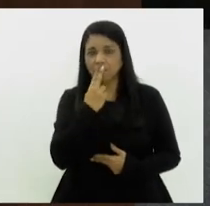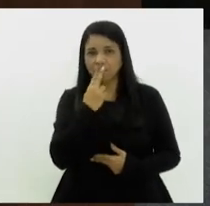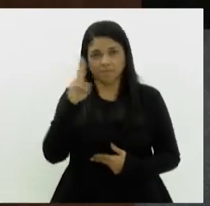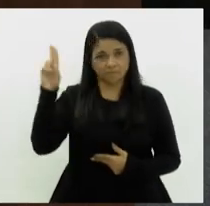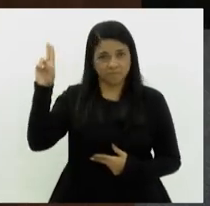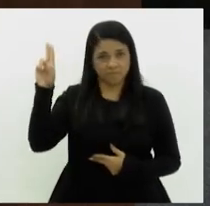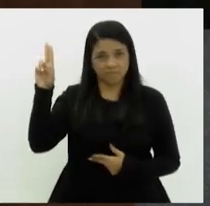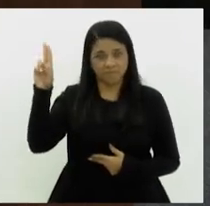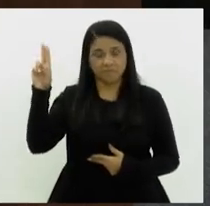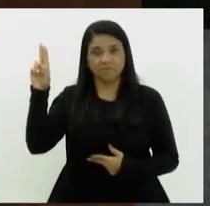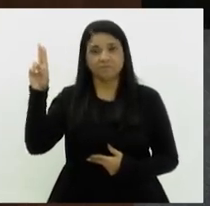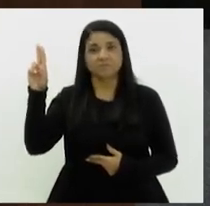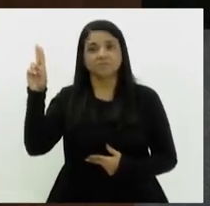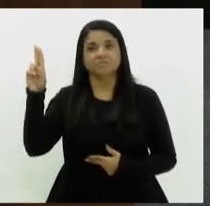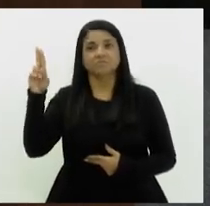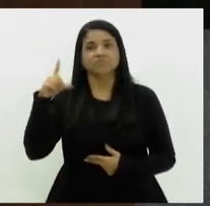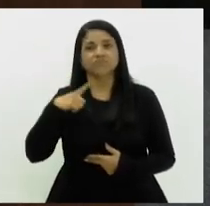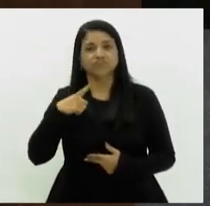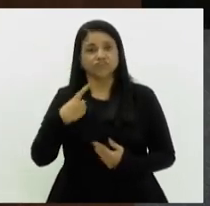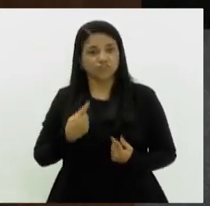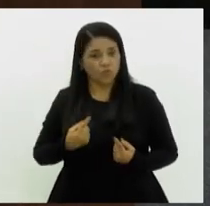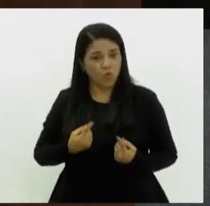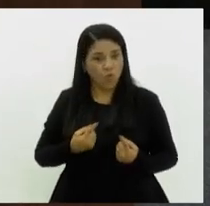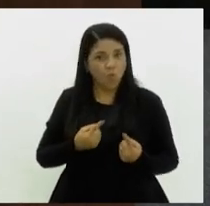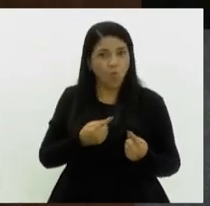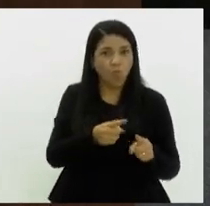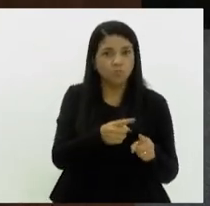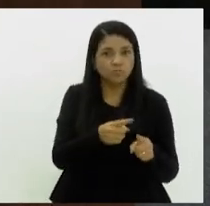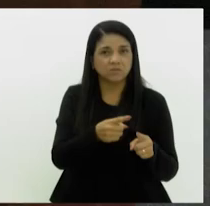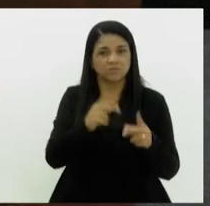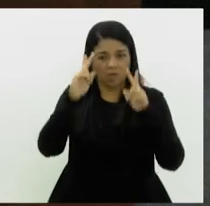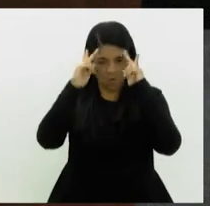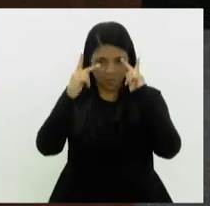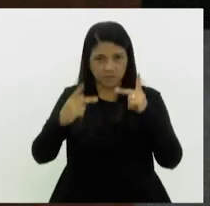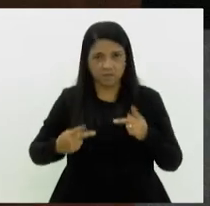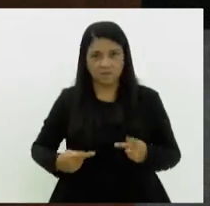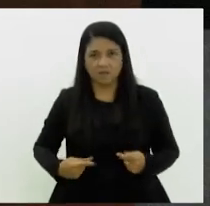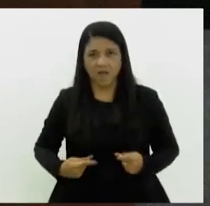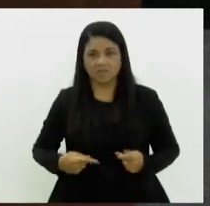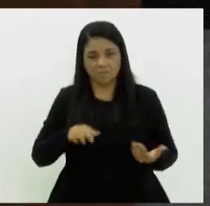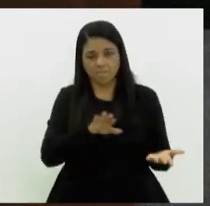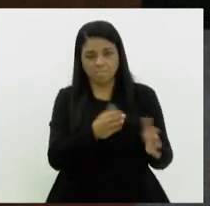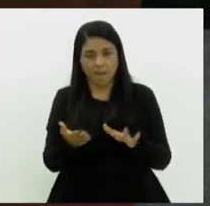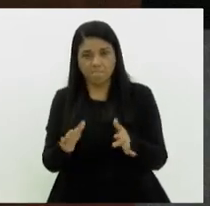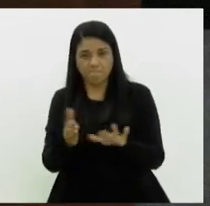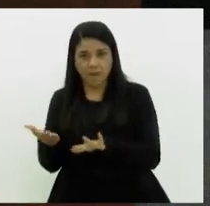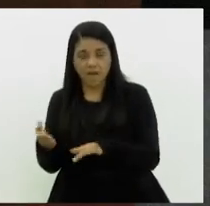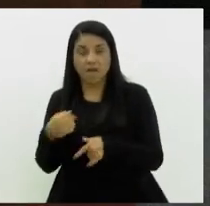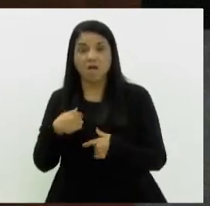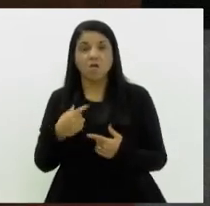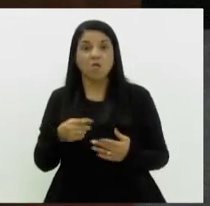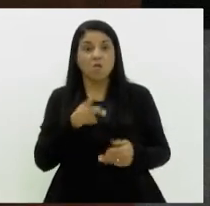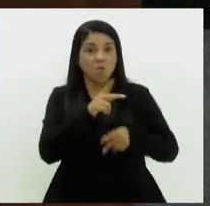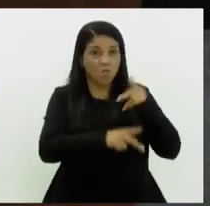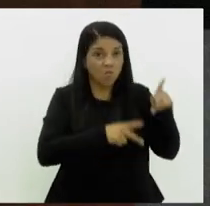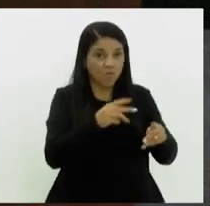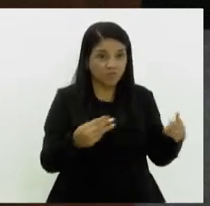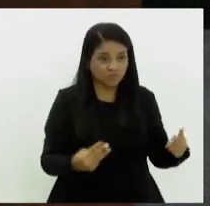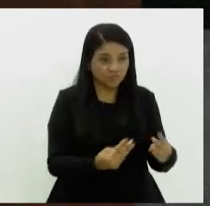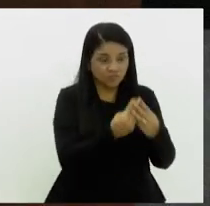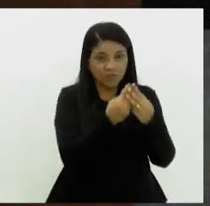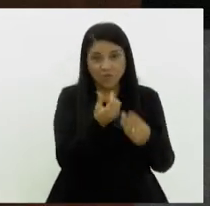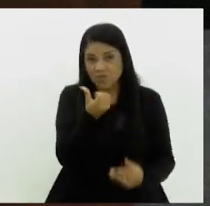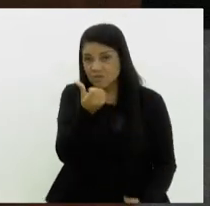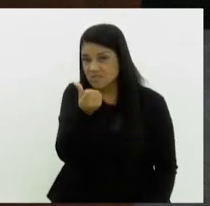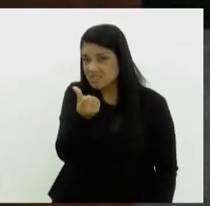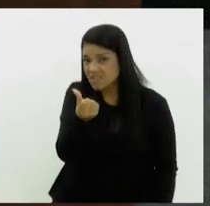praticou barbaridades contra a humanidade. E para o povo judeu, se eu salvo erro de memória, foram 6